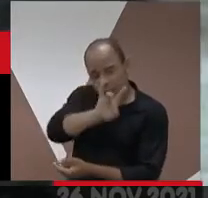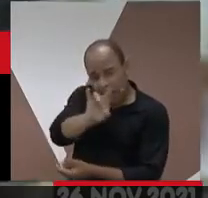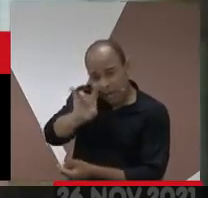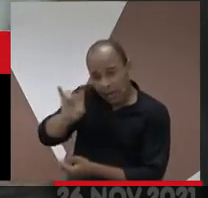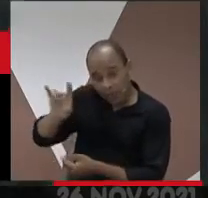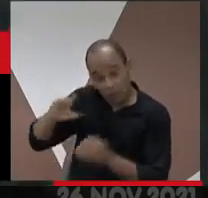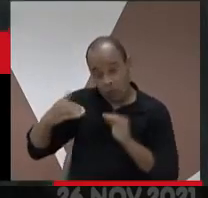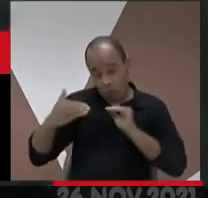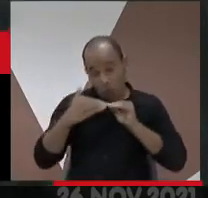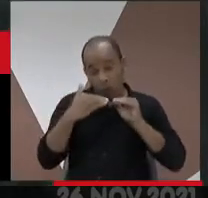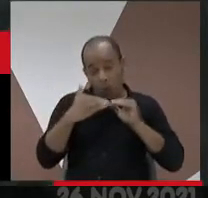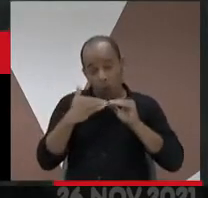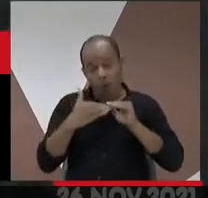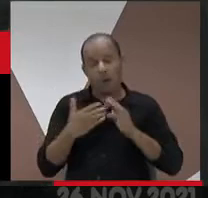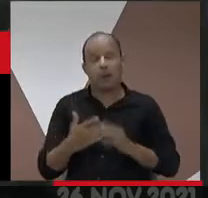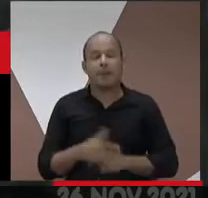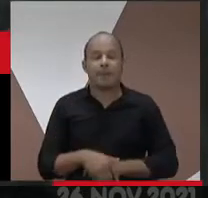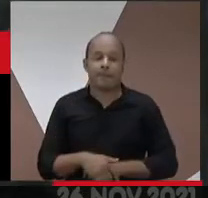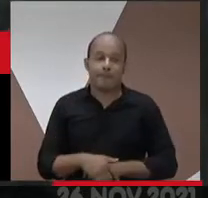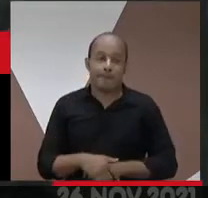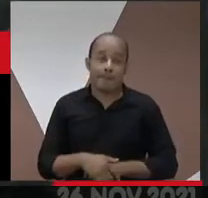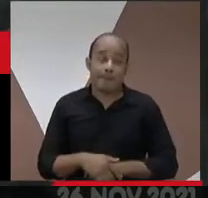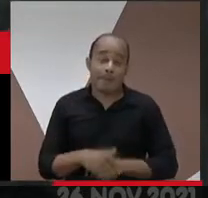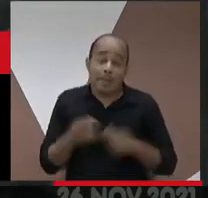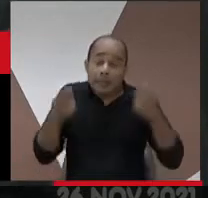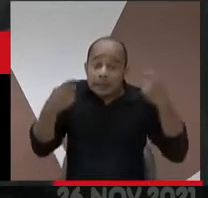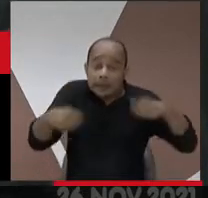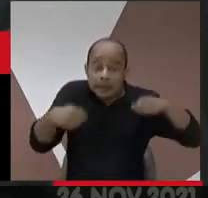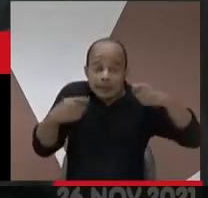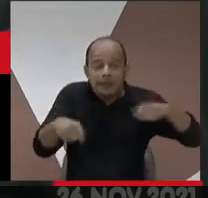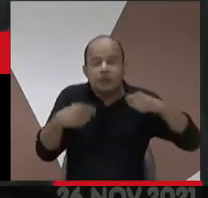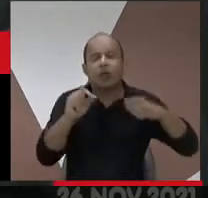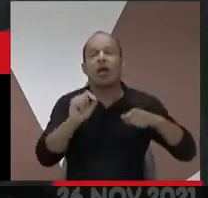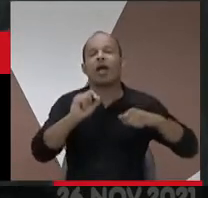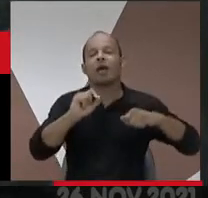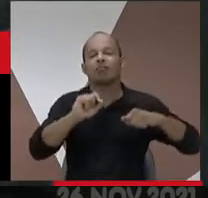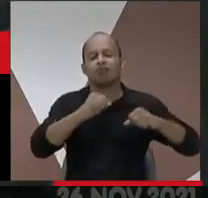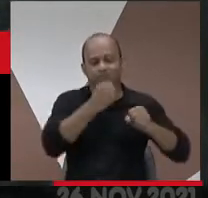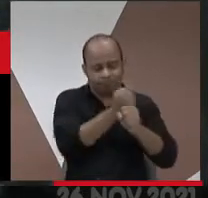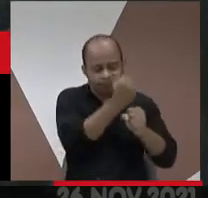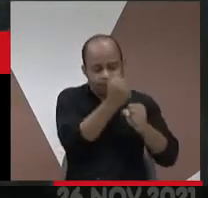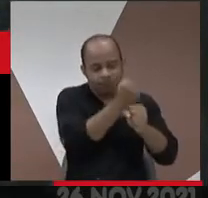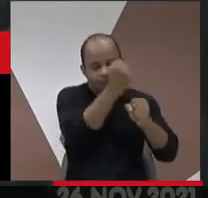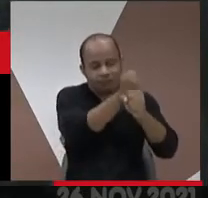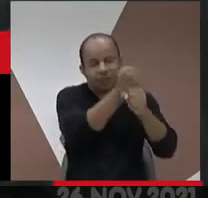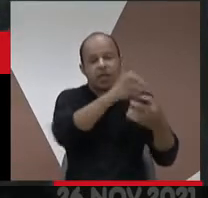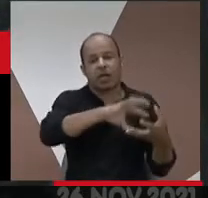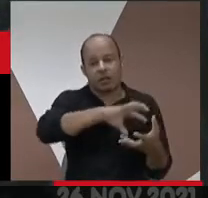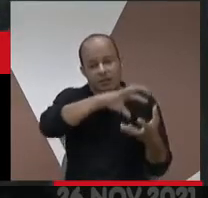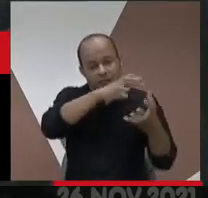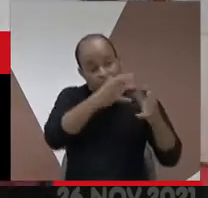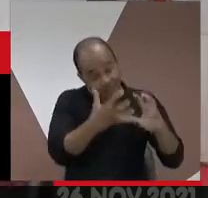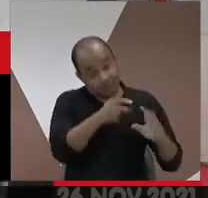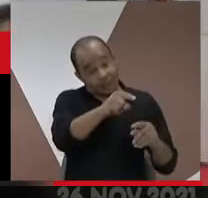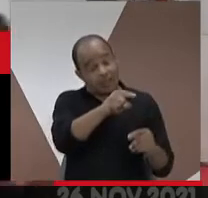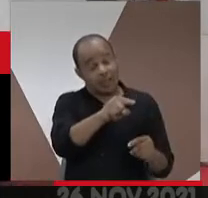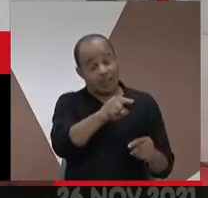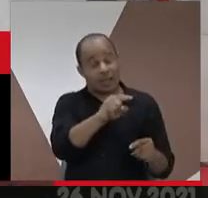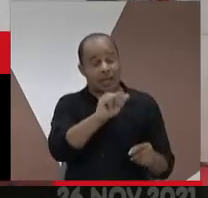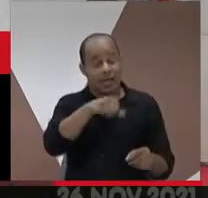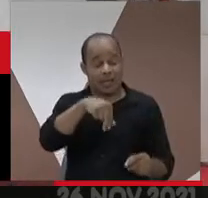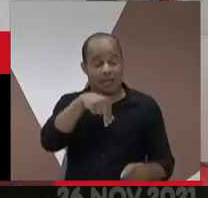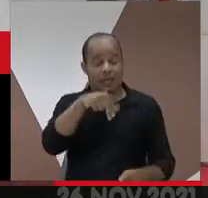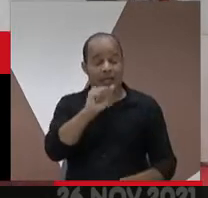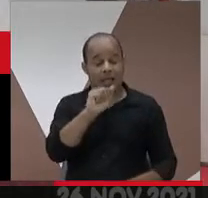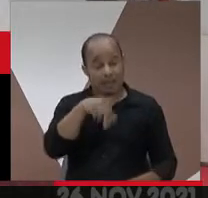concorda que a necessidade de construir o anel rodoviário em função de termos